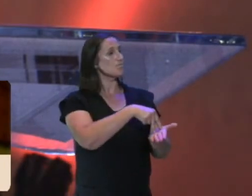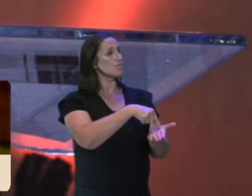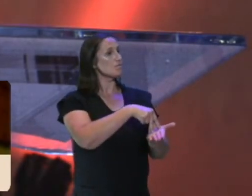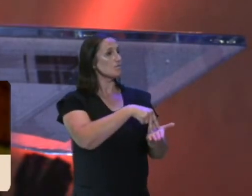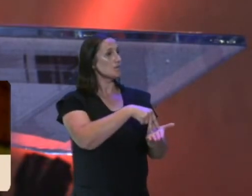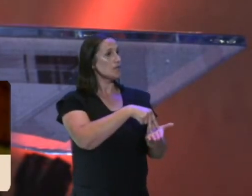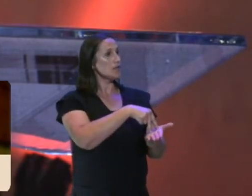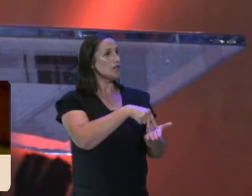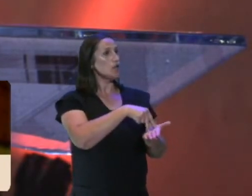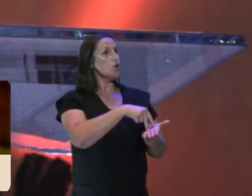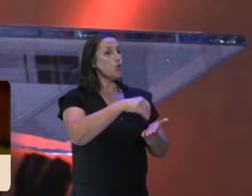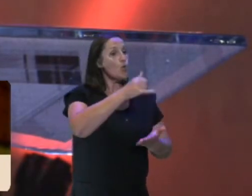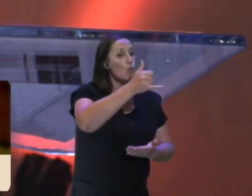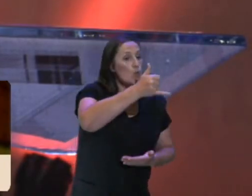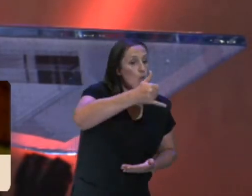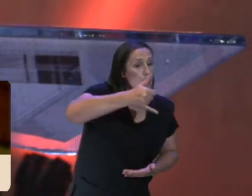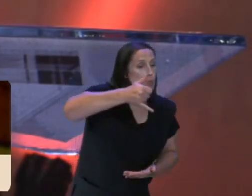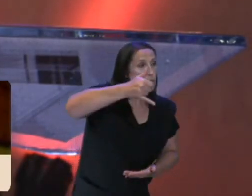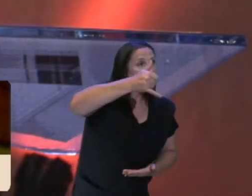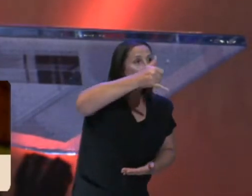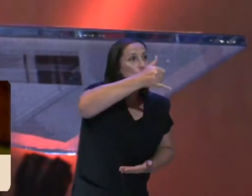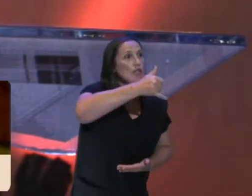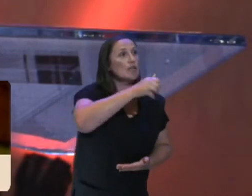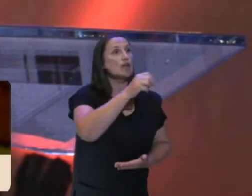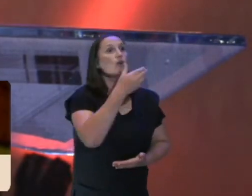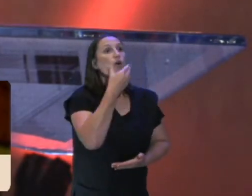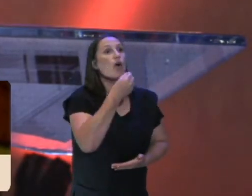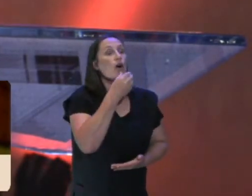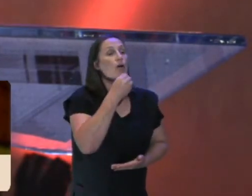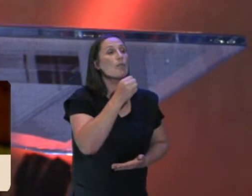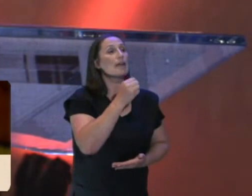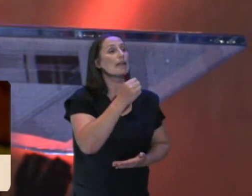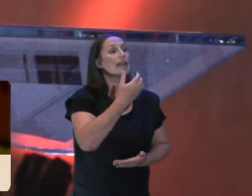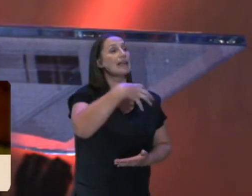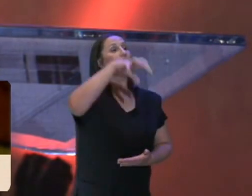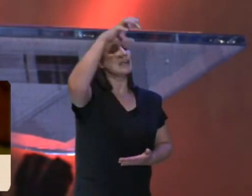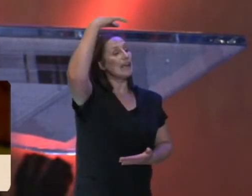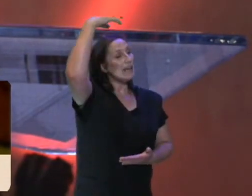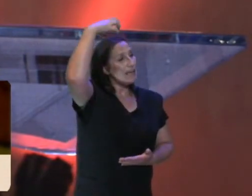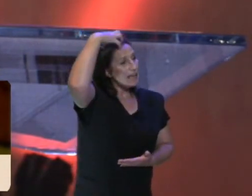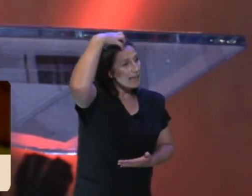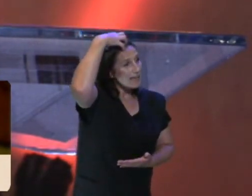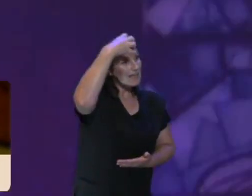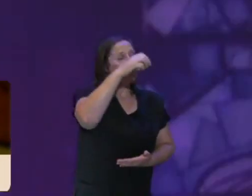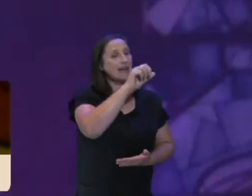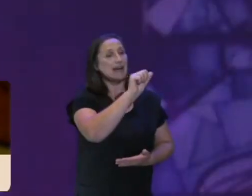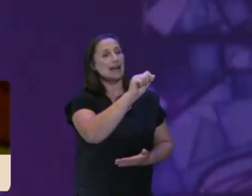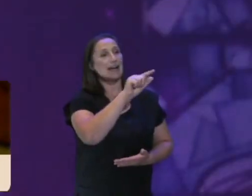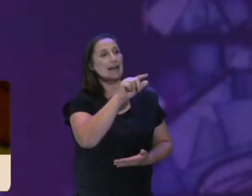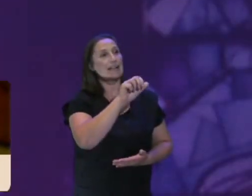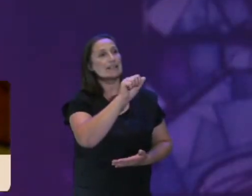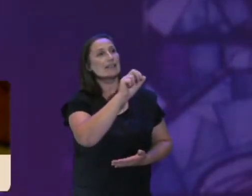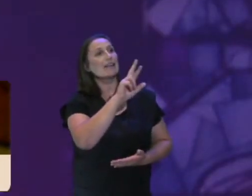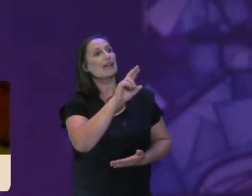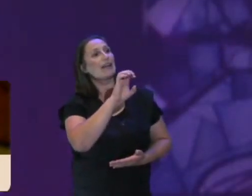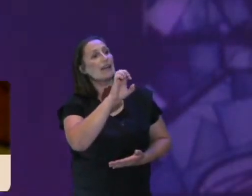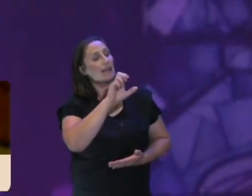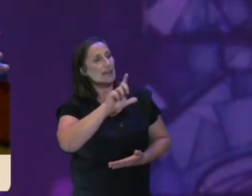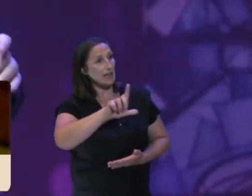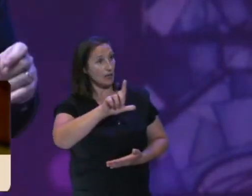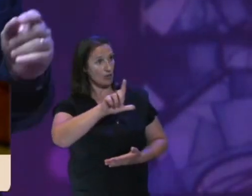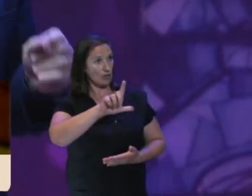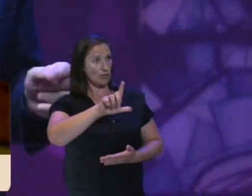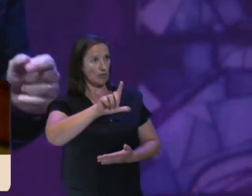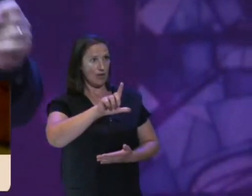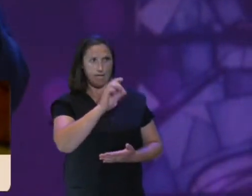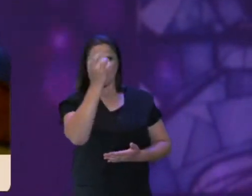e ungir Hazael, rei da Síria. Olha, essa não era uma missão muito fácil não, tá?